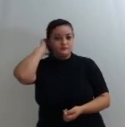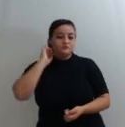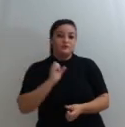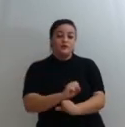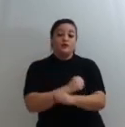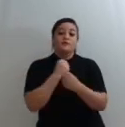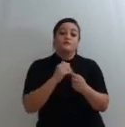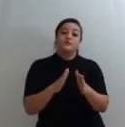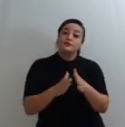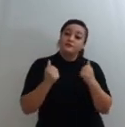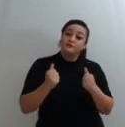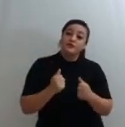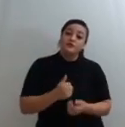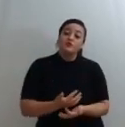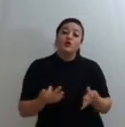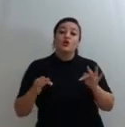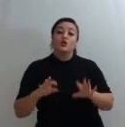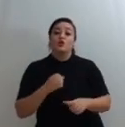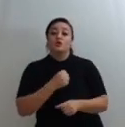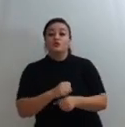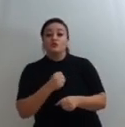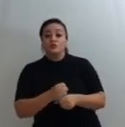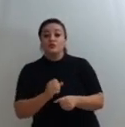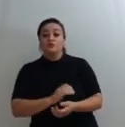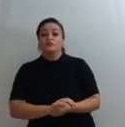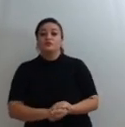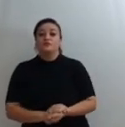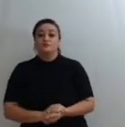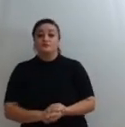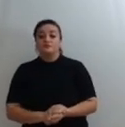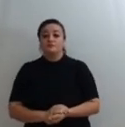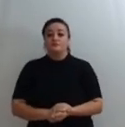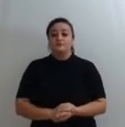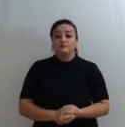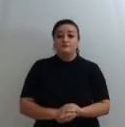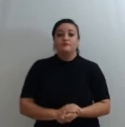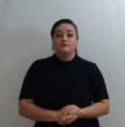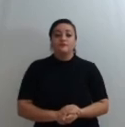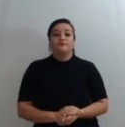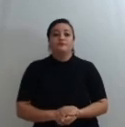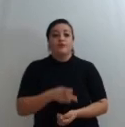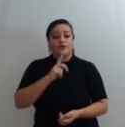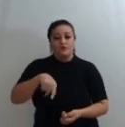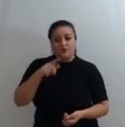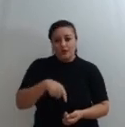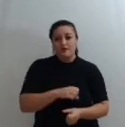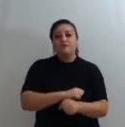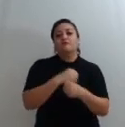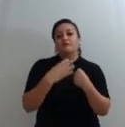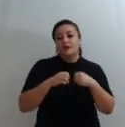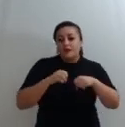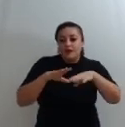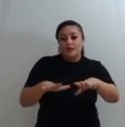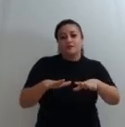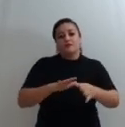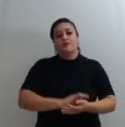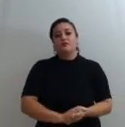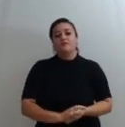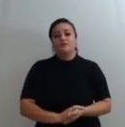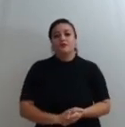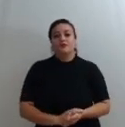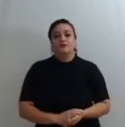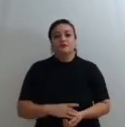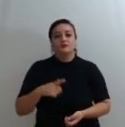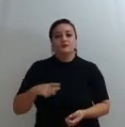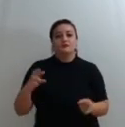ano, durante o correr do ano, por situação de Covid, foi indeferido pelo juiz de plantão, perfeito, mas naquela situação específica, não analisando a fundamental